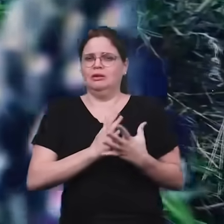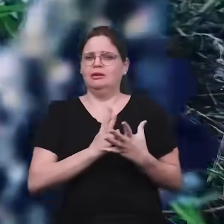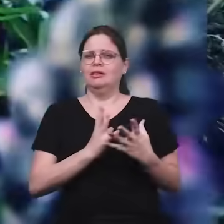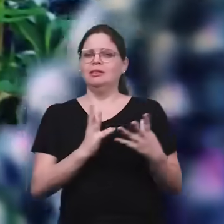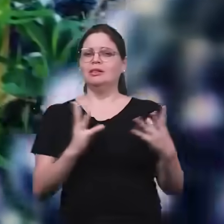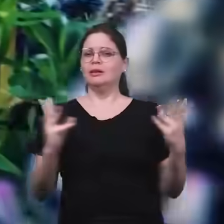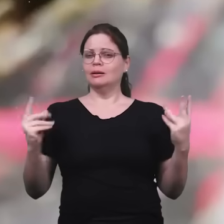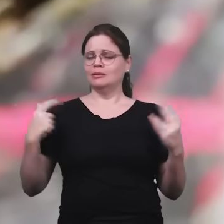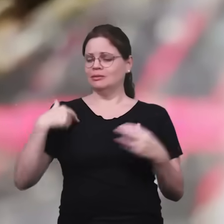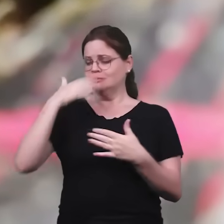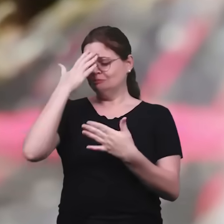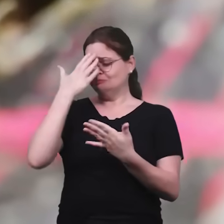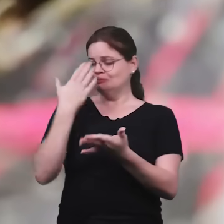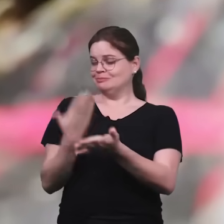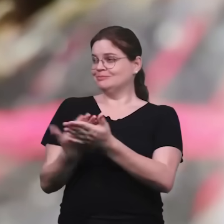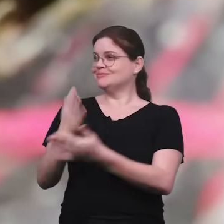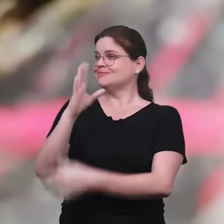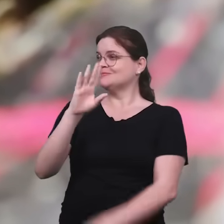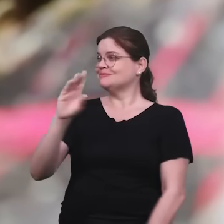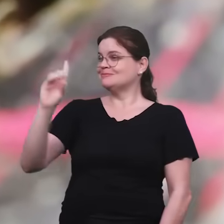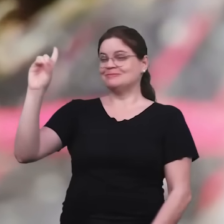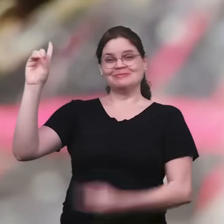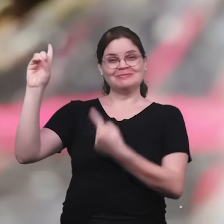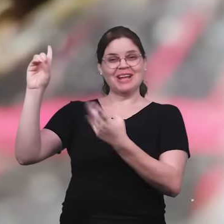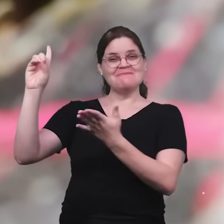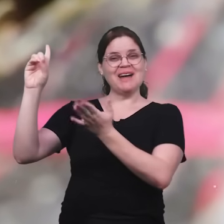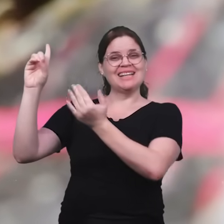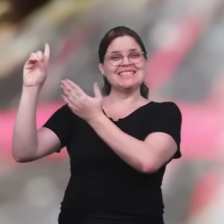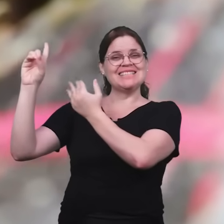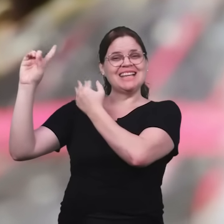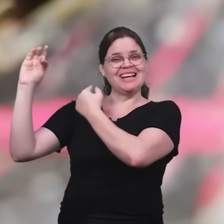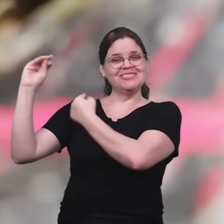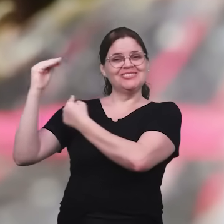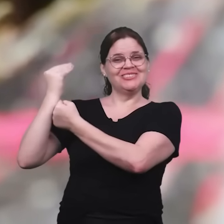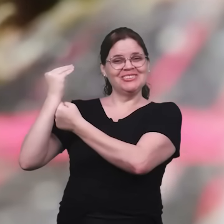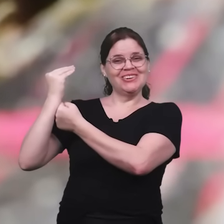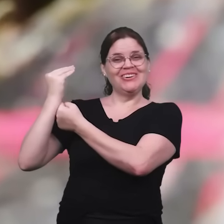O Deus que ontem de mim